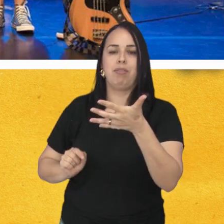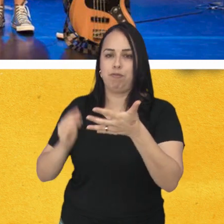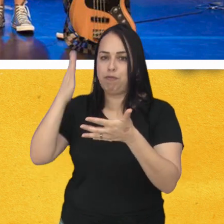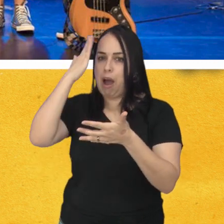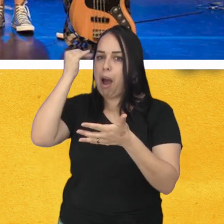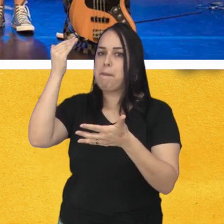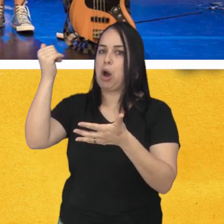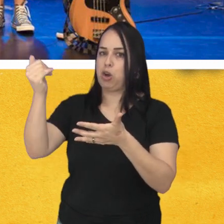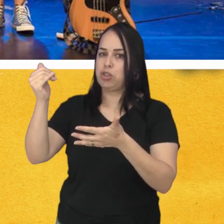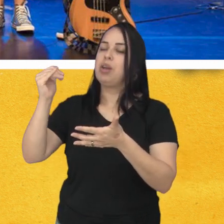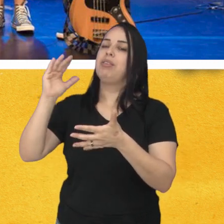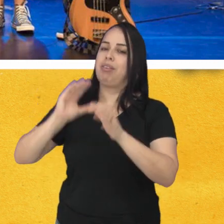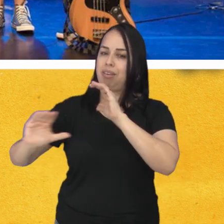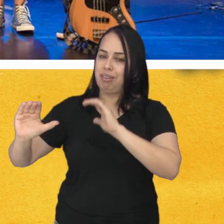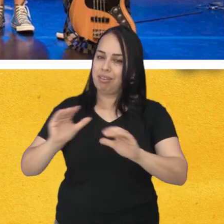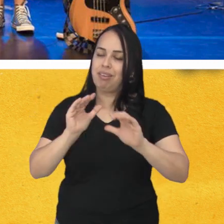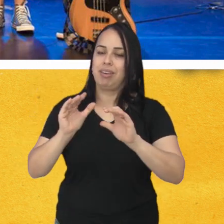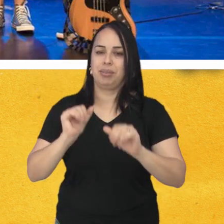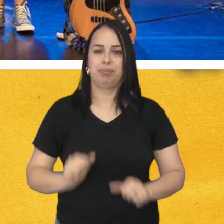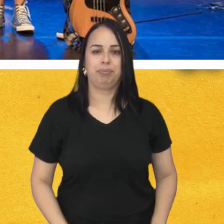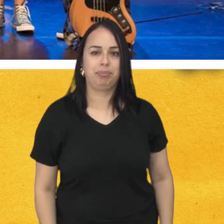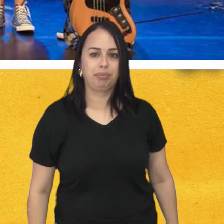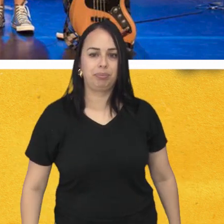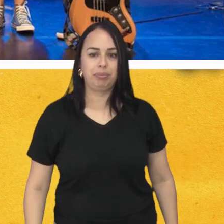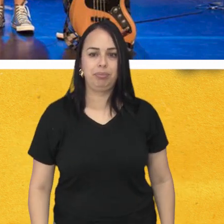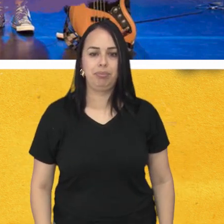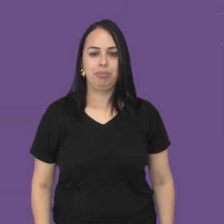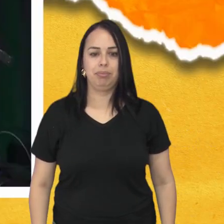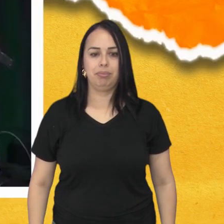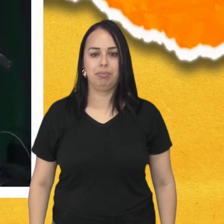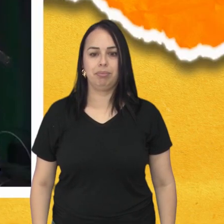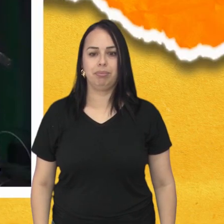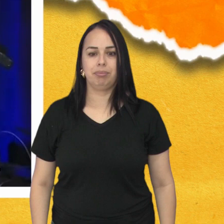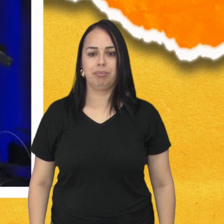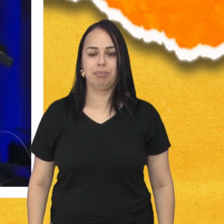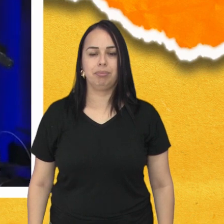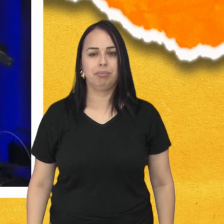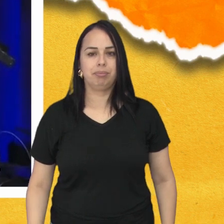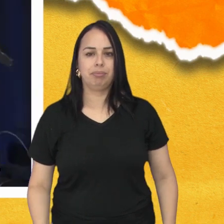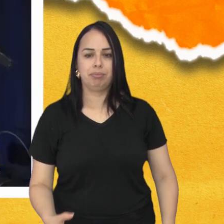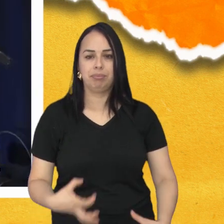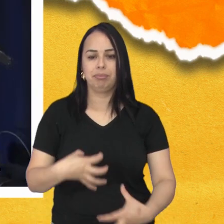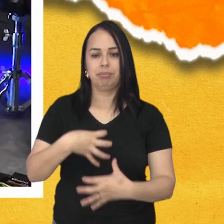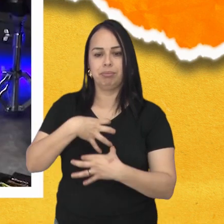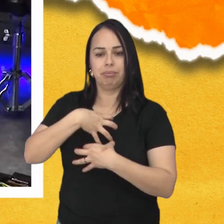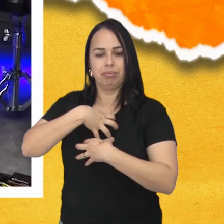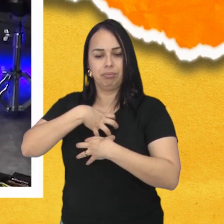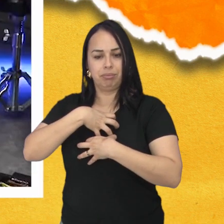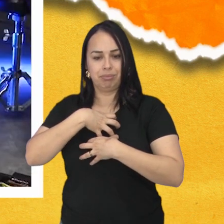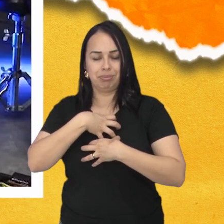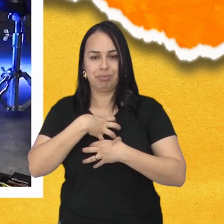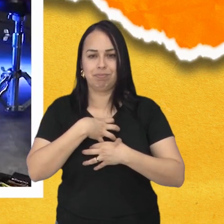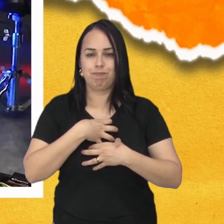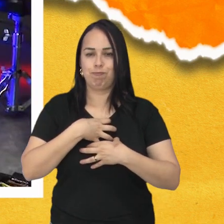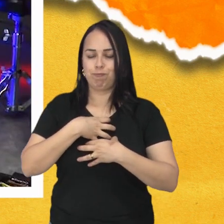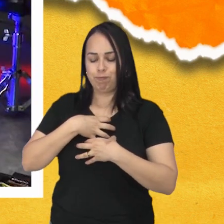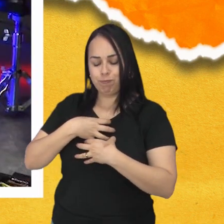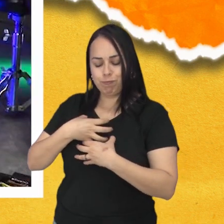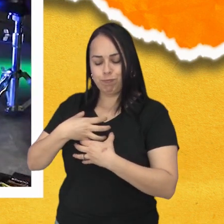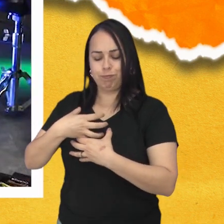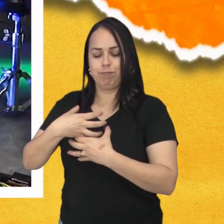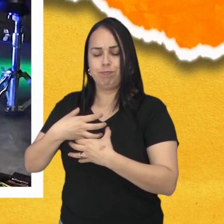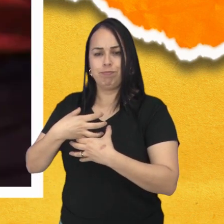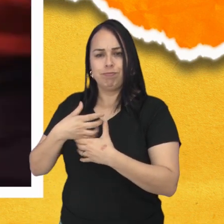Costa, Elis Regina, Tim Maia e até Chico Buarque. Luzente, alma decadente, feita de deboche